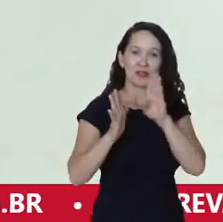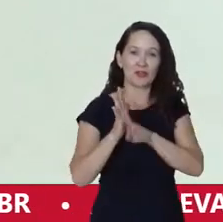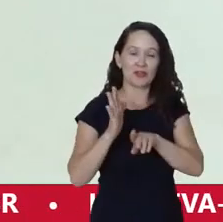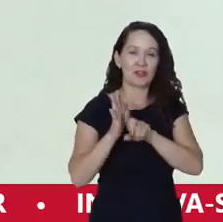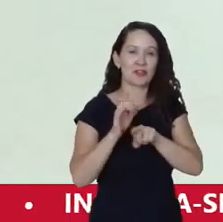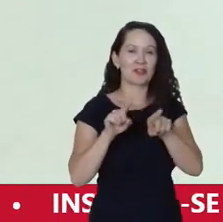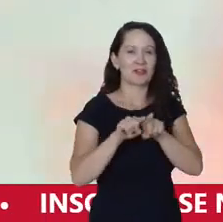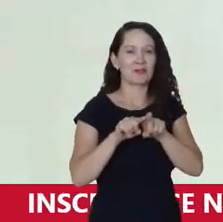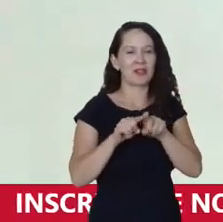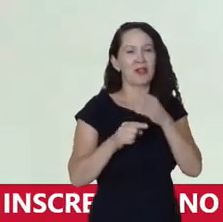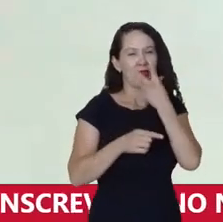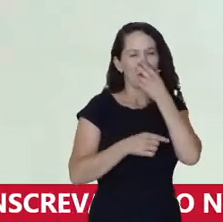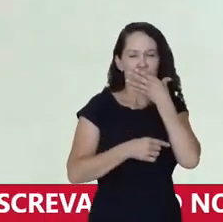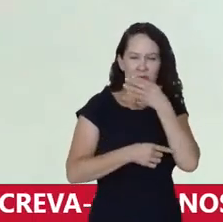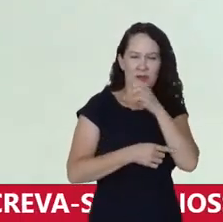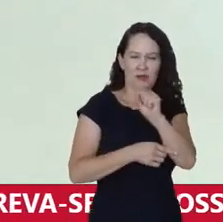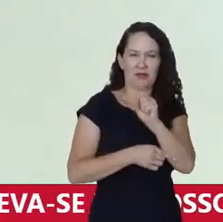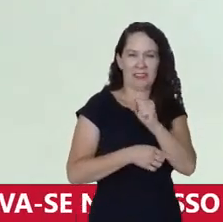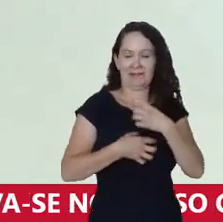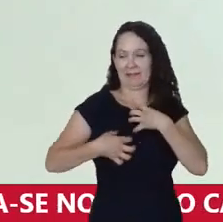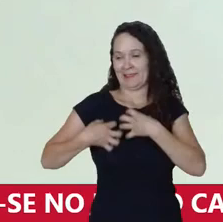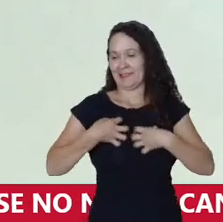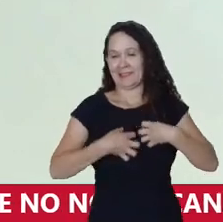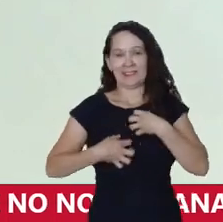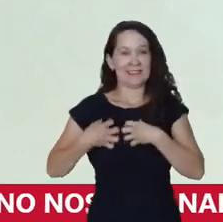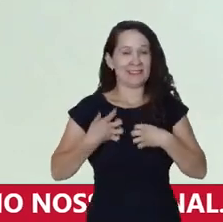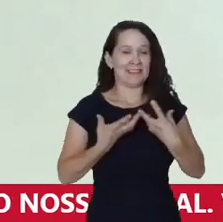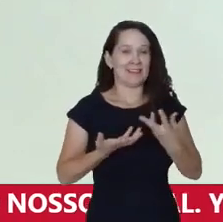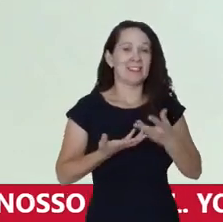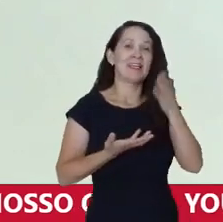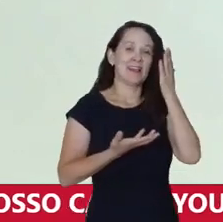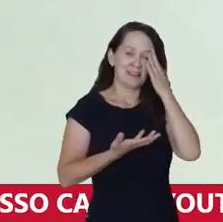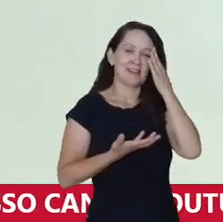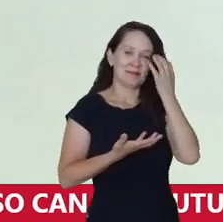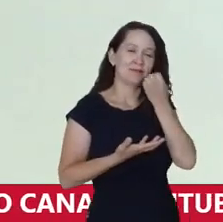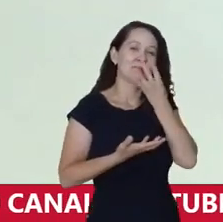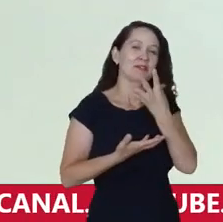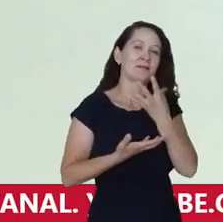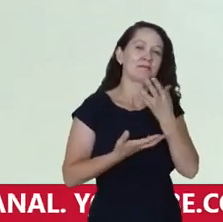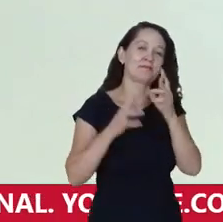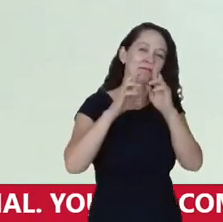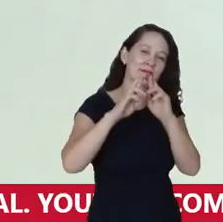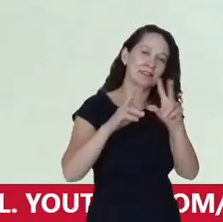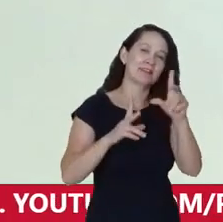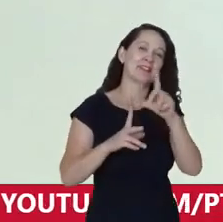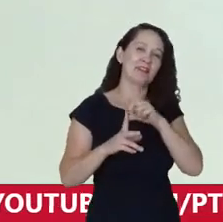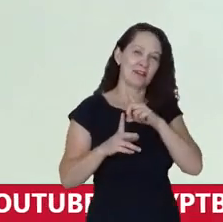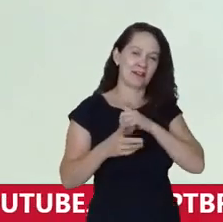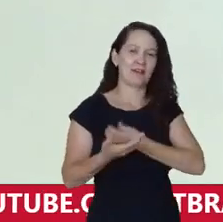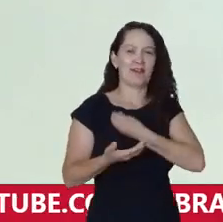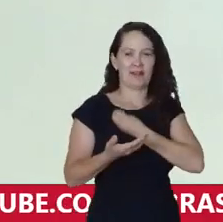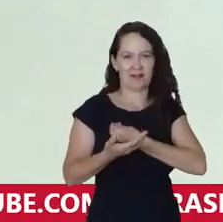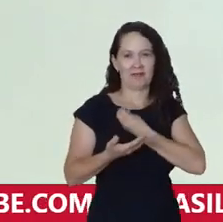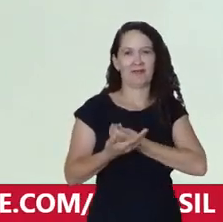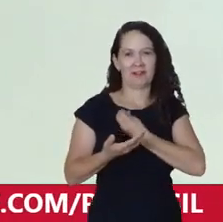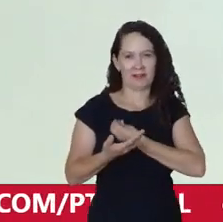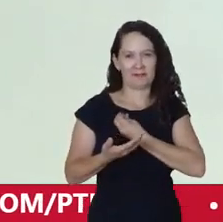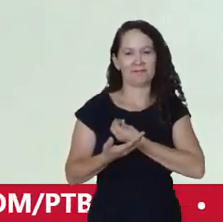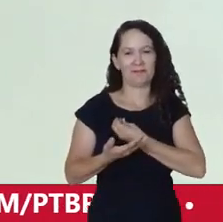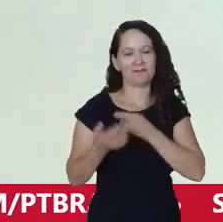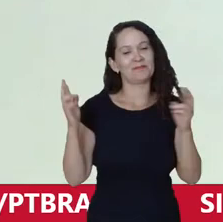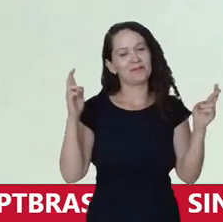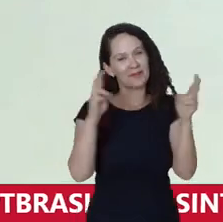Acho que Paulo Freire deve estar dando voltas, né, com isso, porque assim, sabe-se muito bem da diferença que isso fará